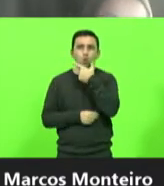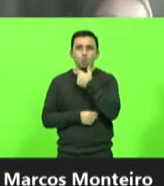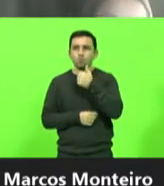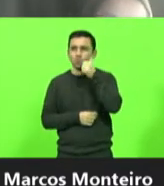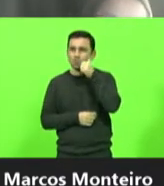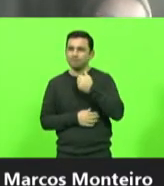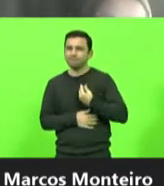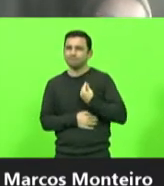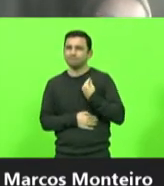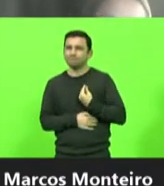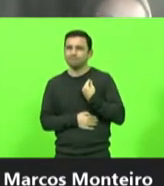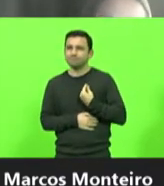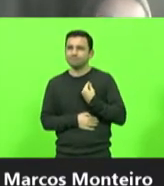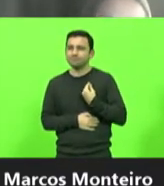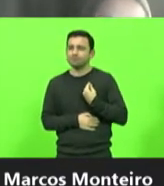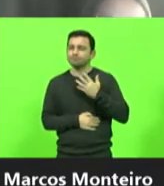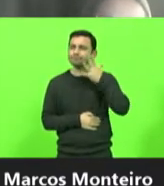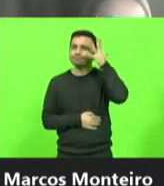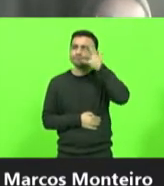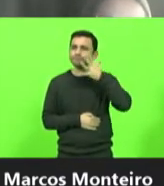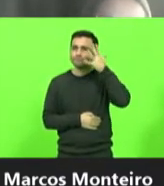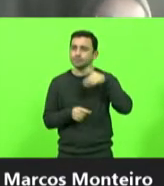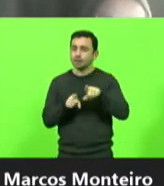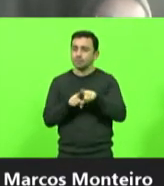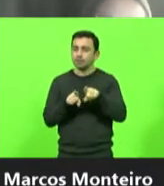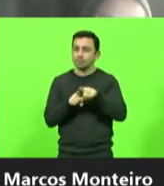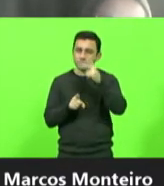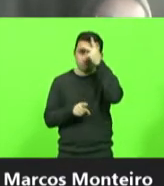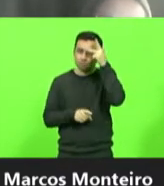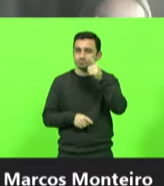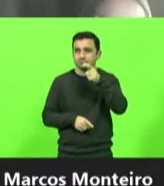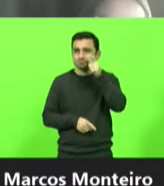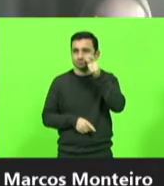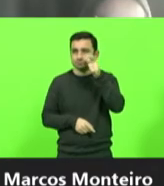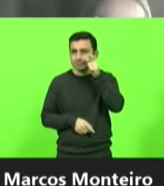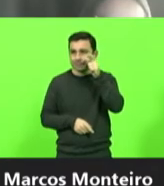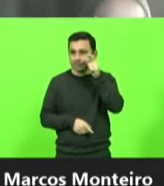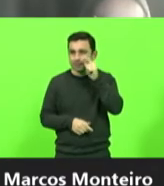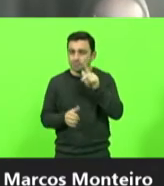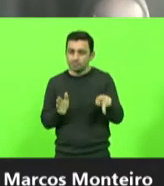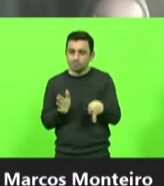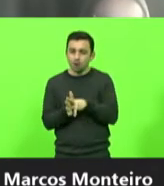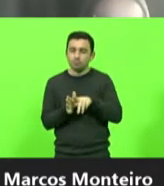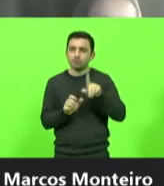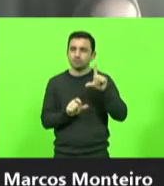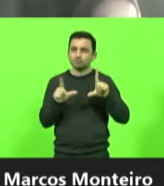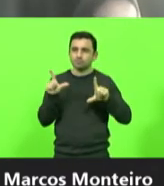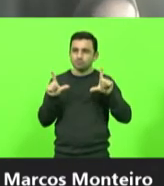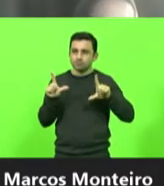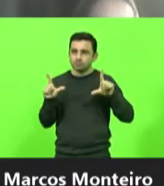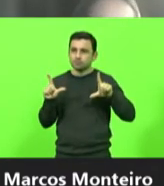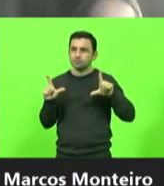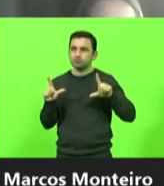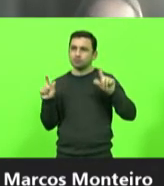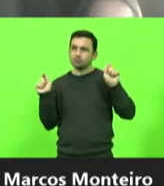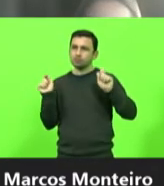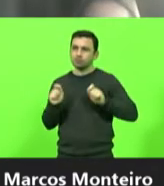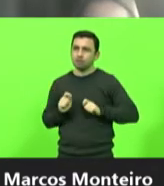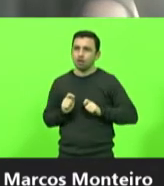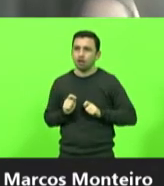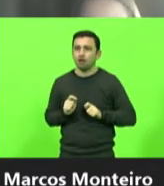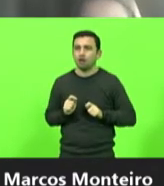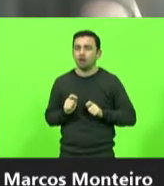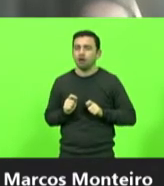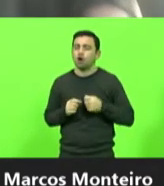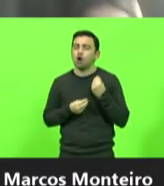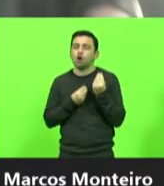aqui, farão falas, e também os que nos acompanham através do canal da TVAL possam compreender como se dará essa